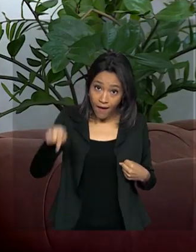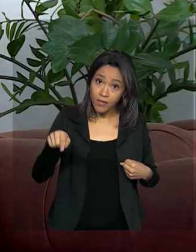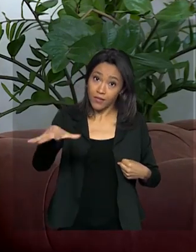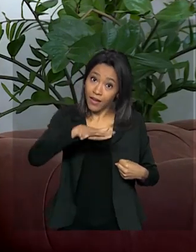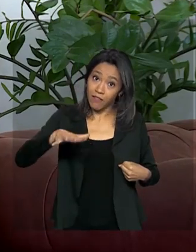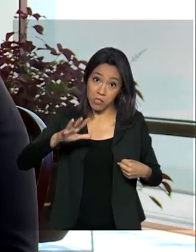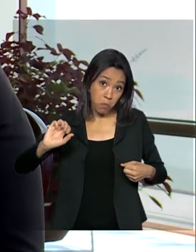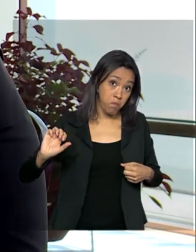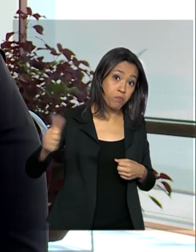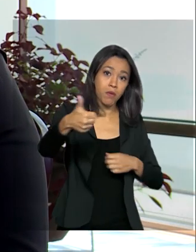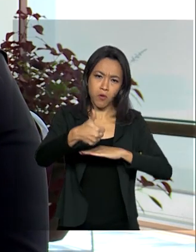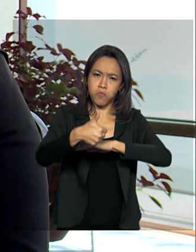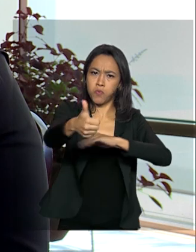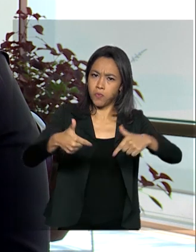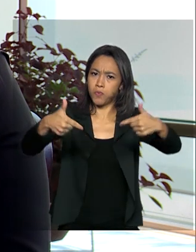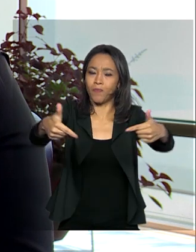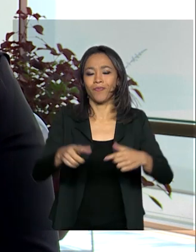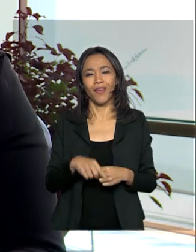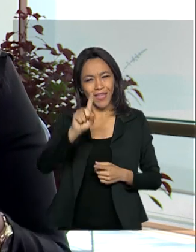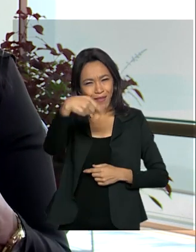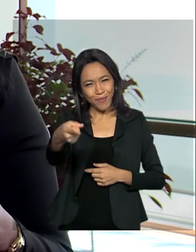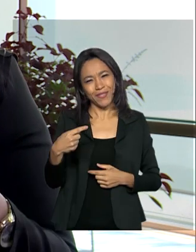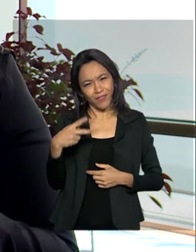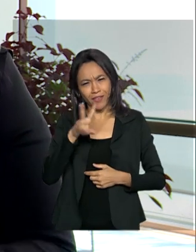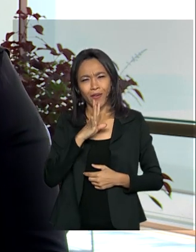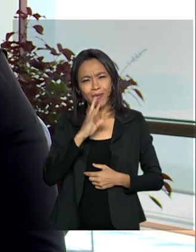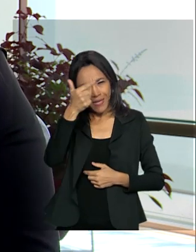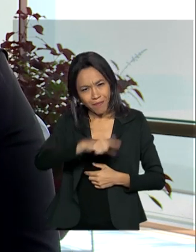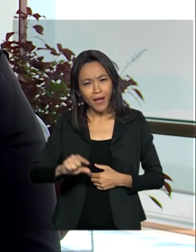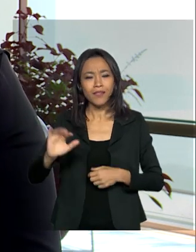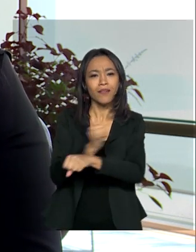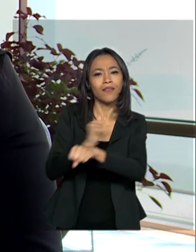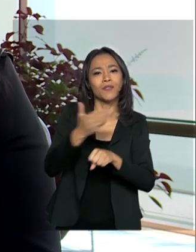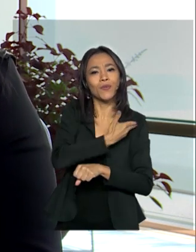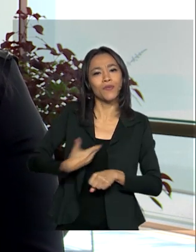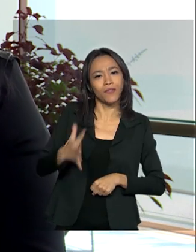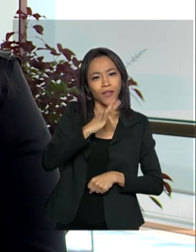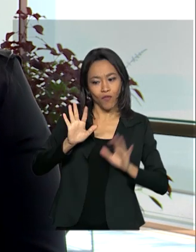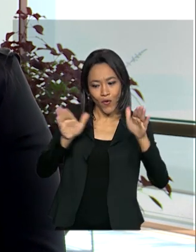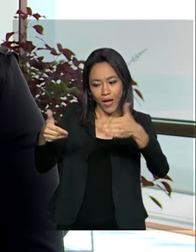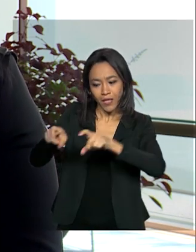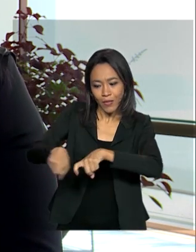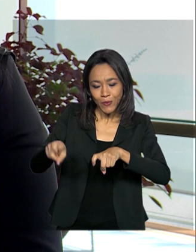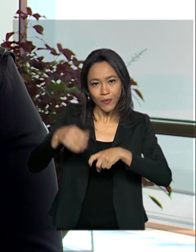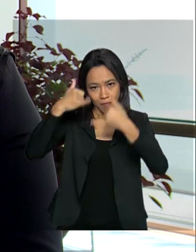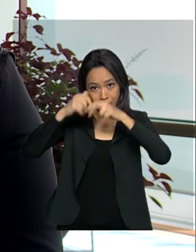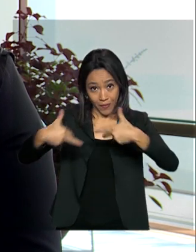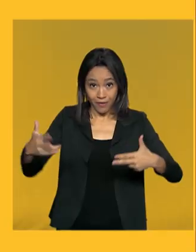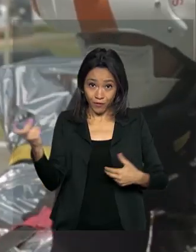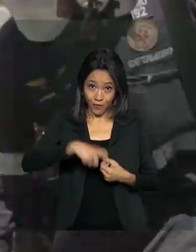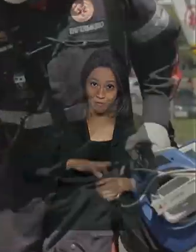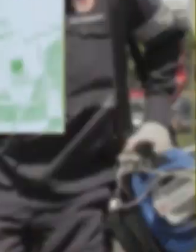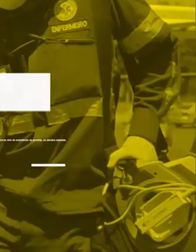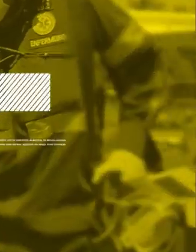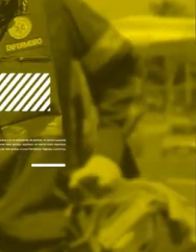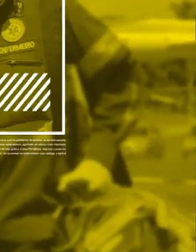é sairá na frente e no próximo bloco você vai conhecer mais medidas do governo federal em relação a pecuária e agricultura a gente volta